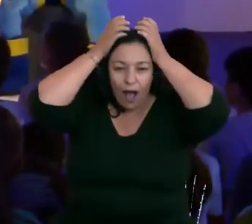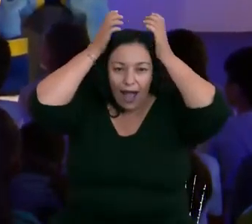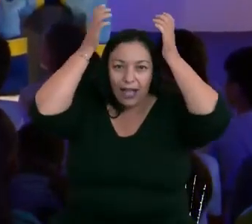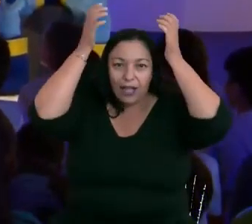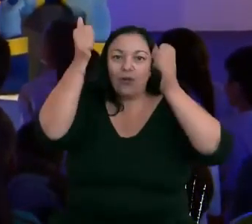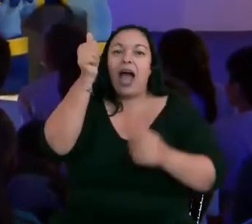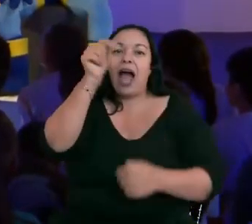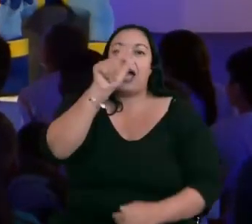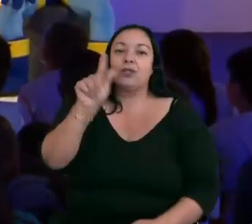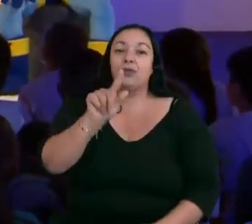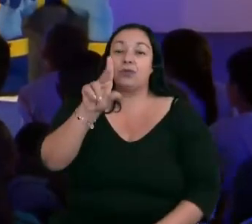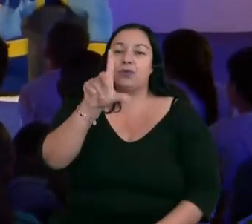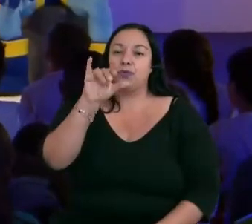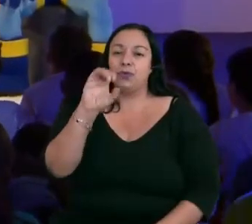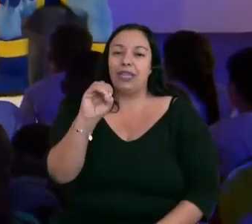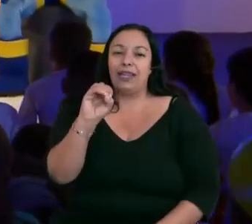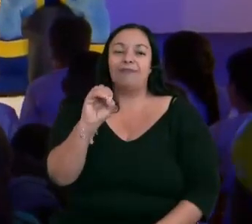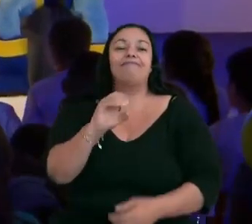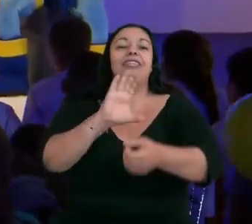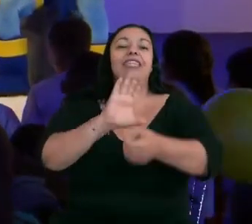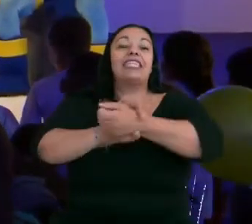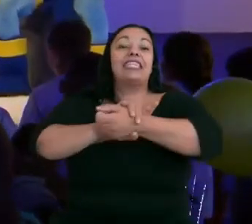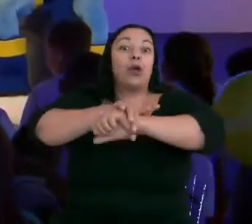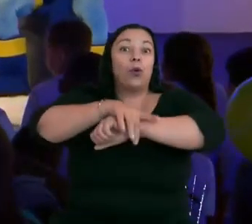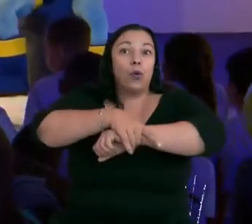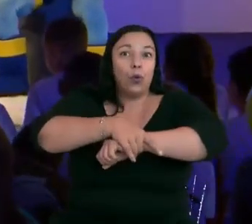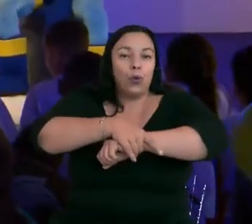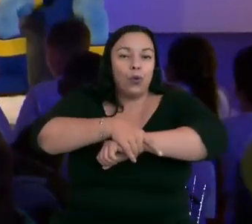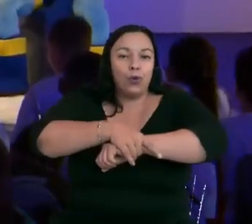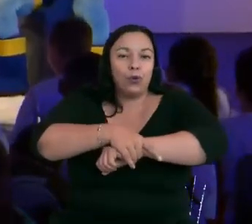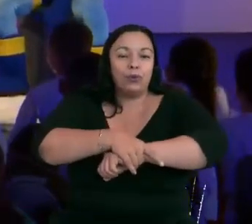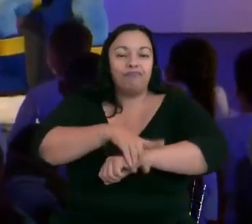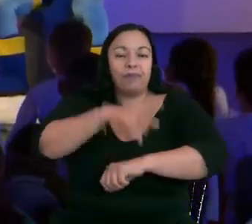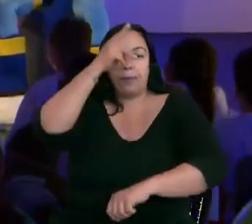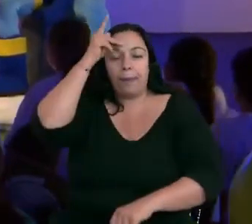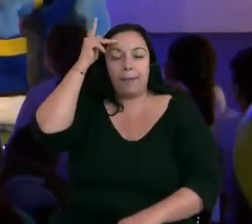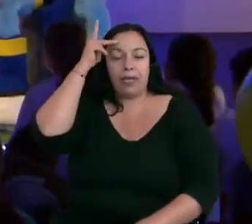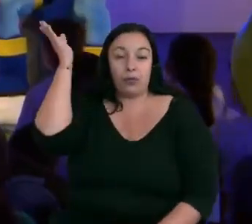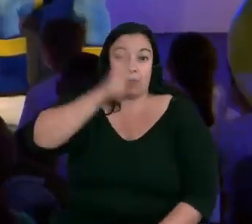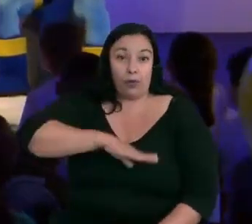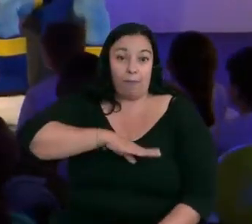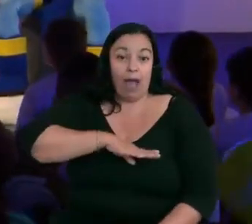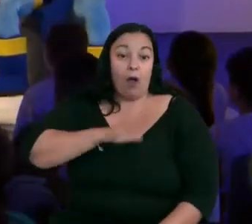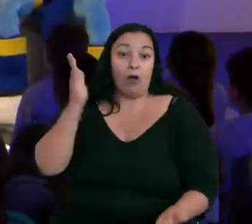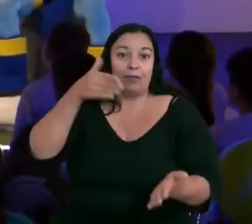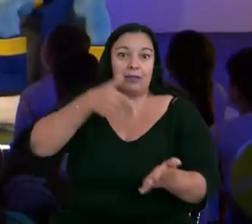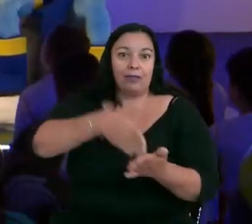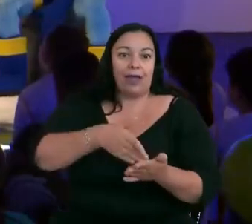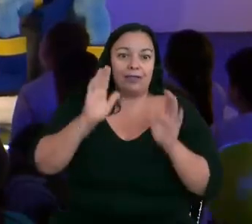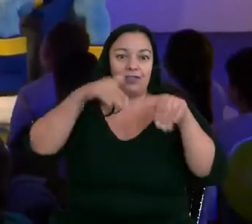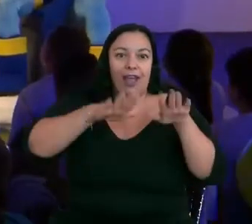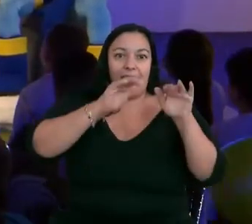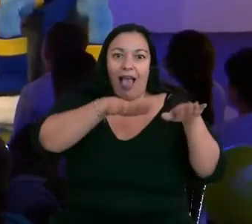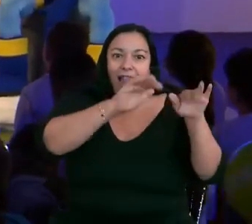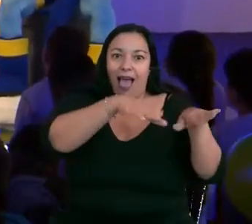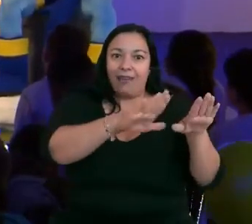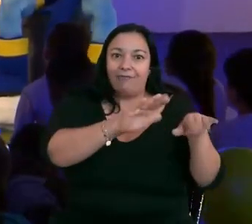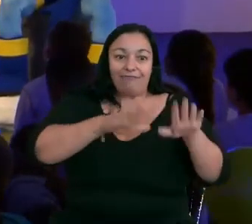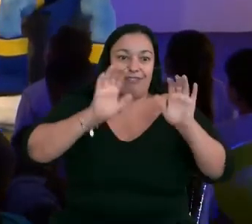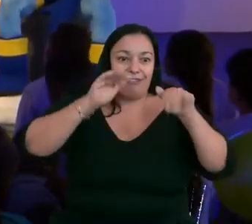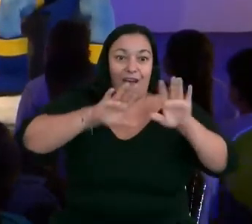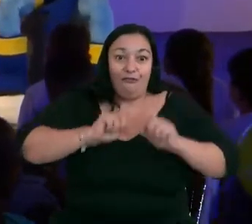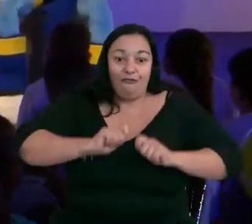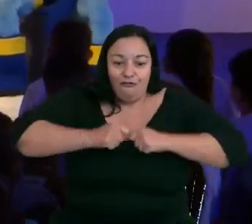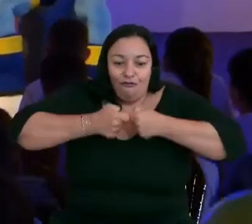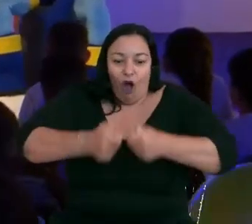seguro. Nenhum vilão consegue entrar lá, porque as correntes marítimas são tão fortes,